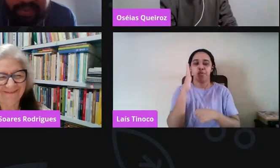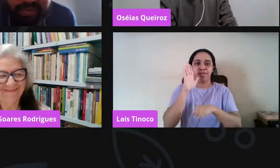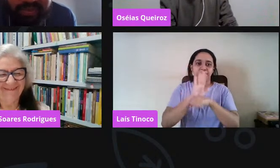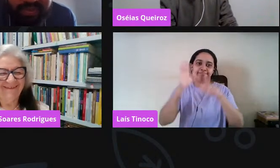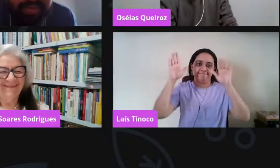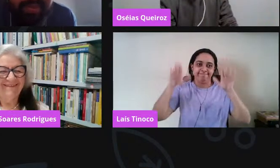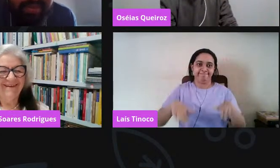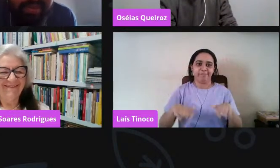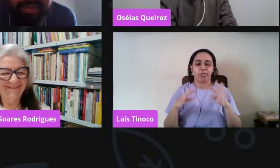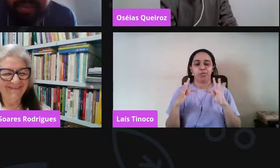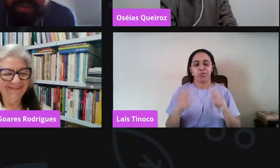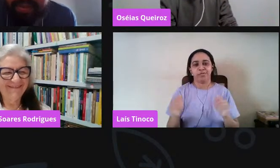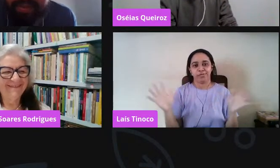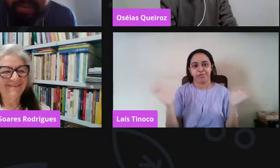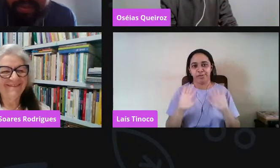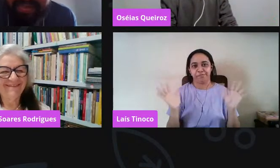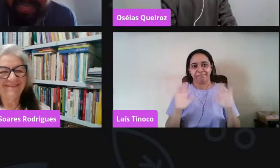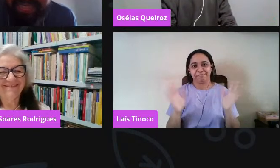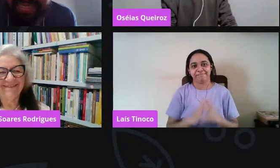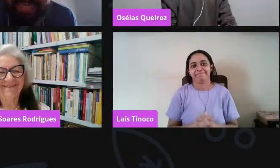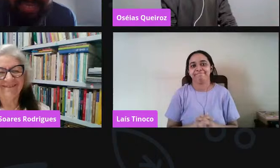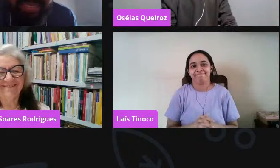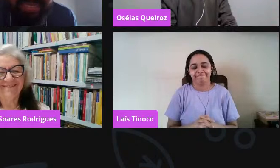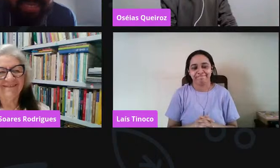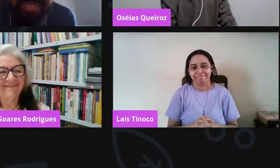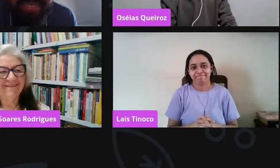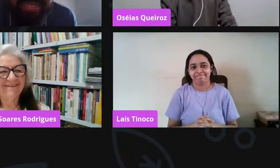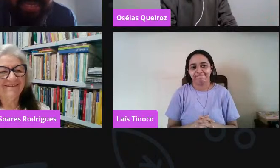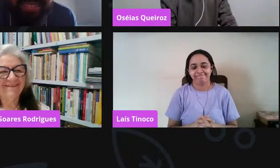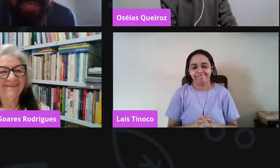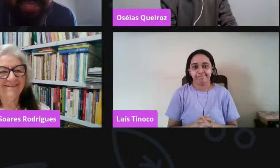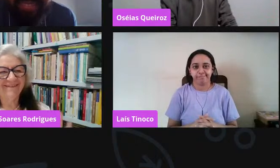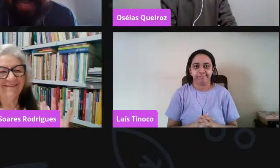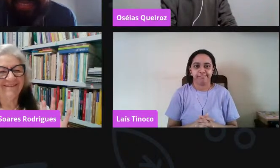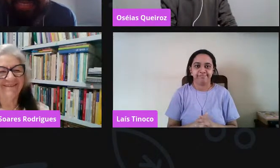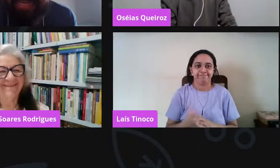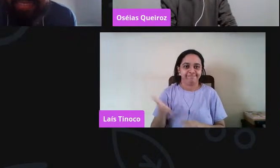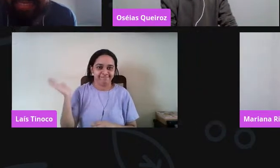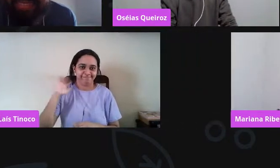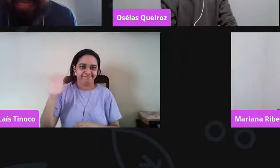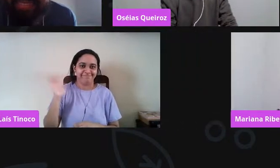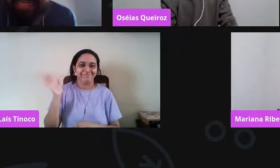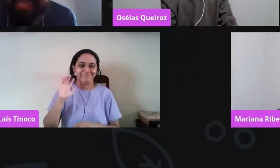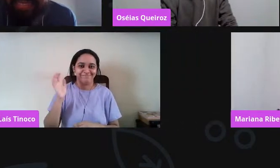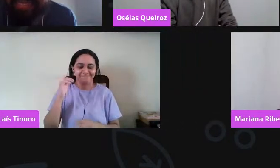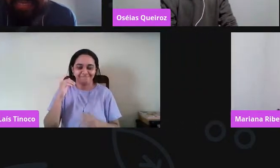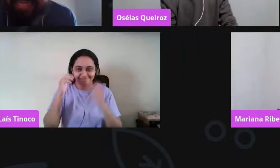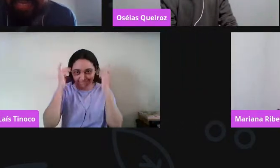tarde. Tchau. Tchau. Tchau a todos.